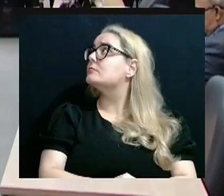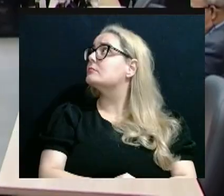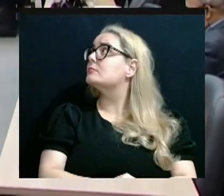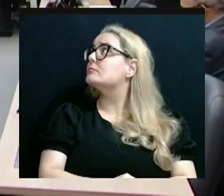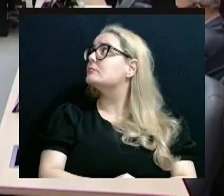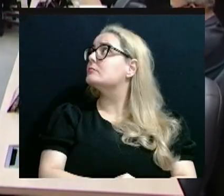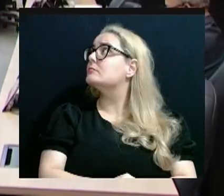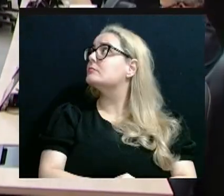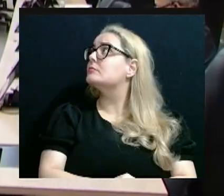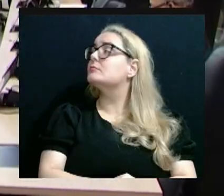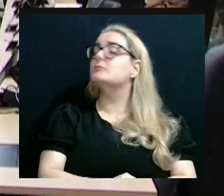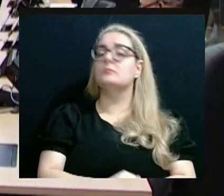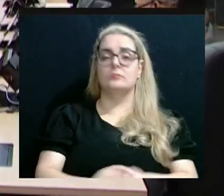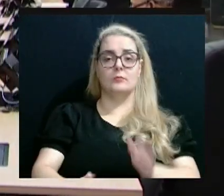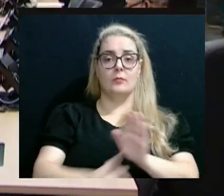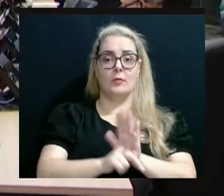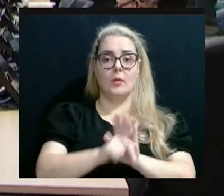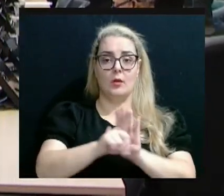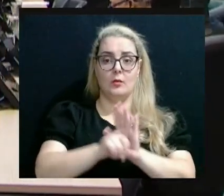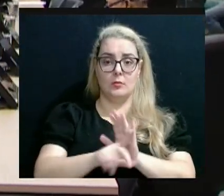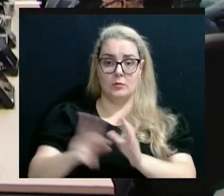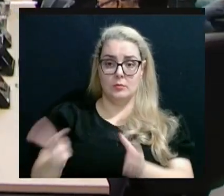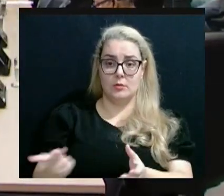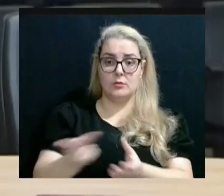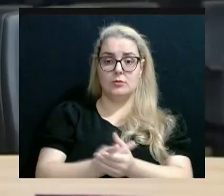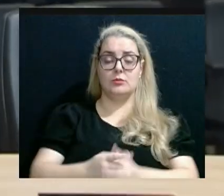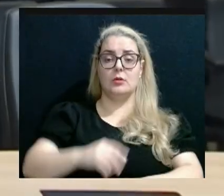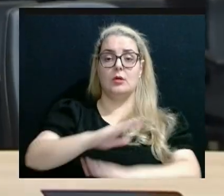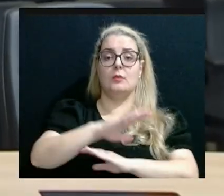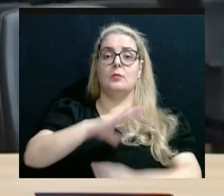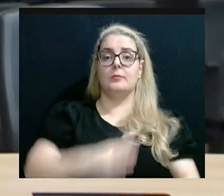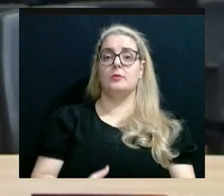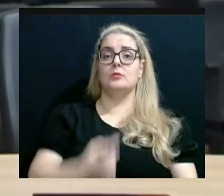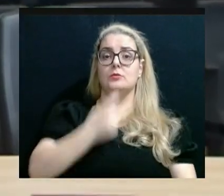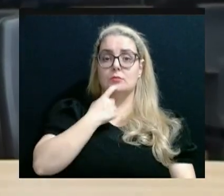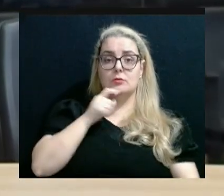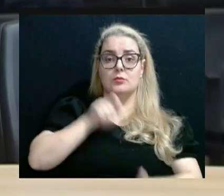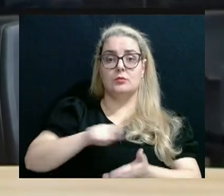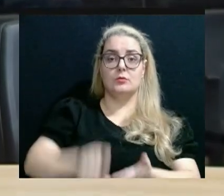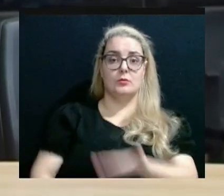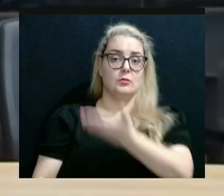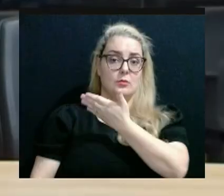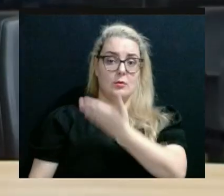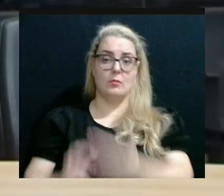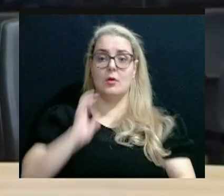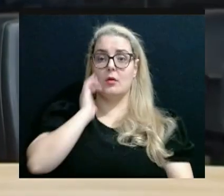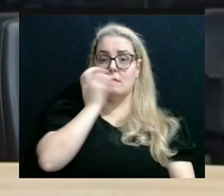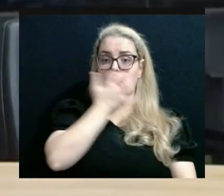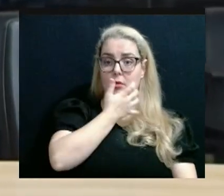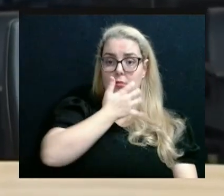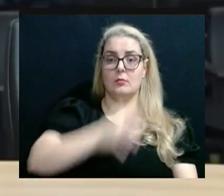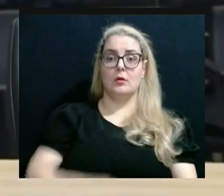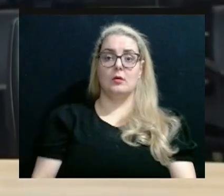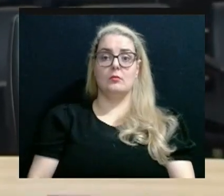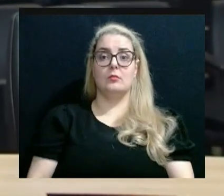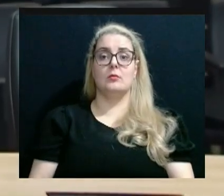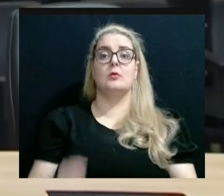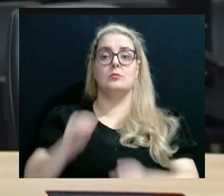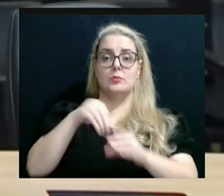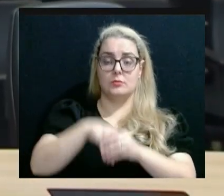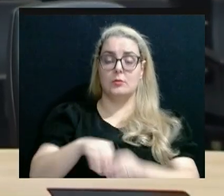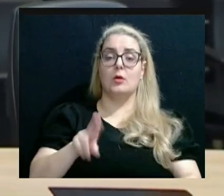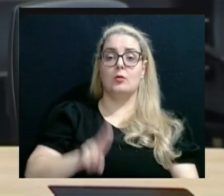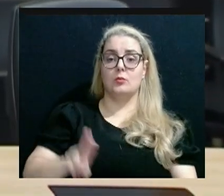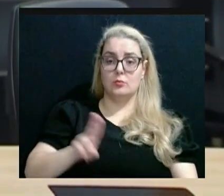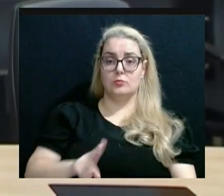Um projeto de lei protocolado na Câmara Municipal, de autoria do vereador Herbert Ganem, prevê a instalação de